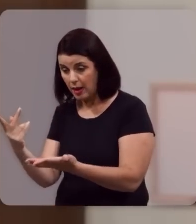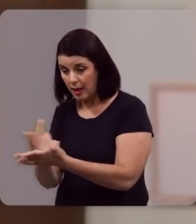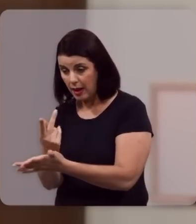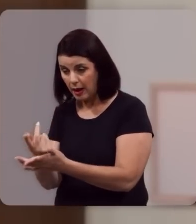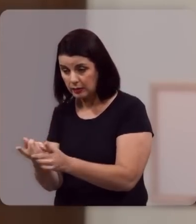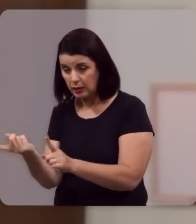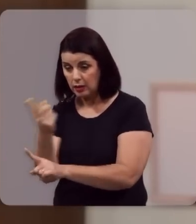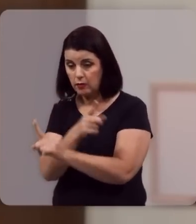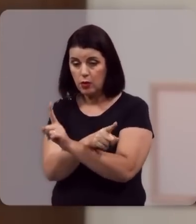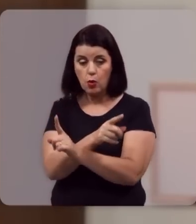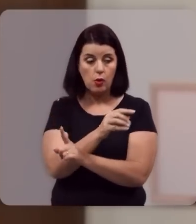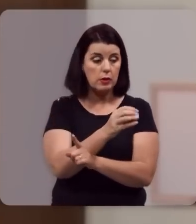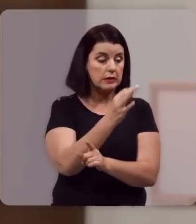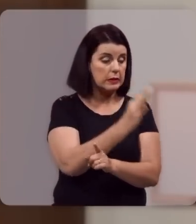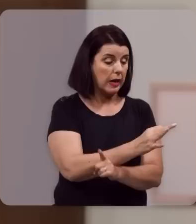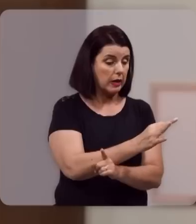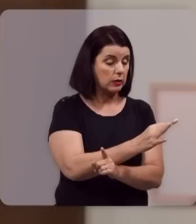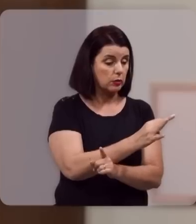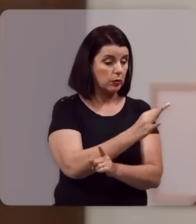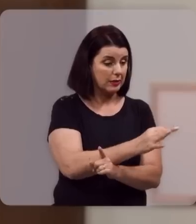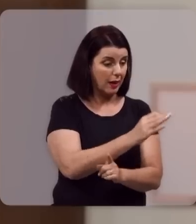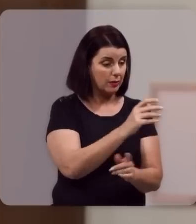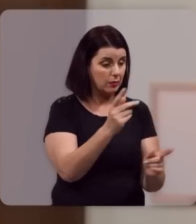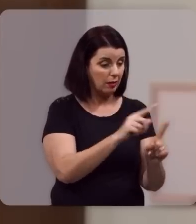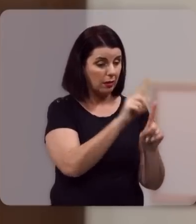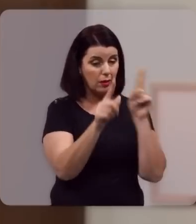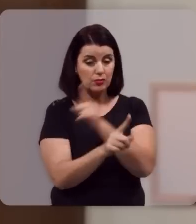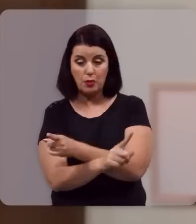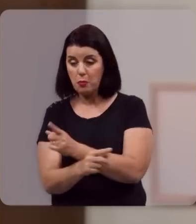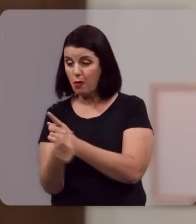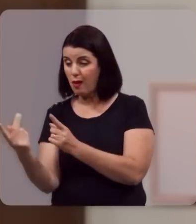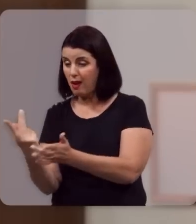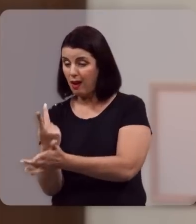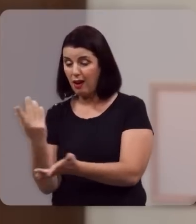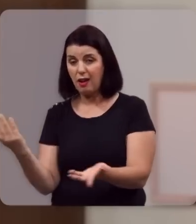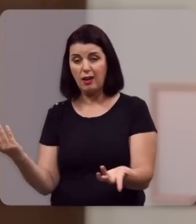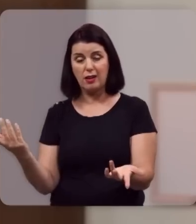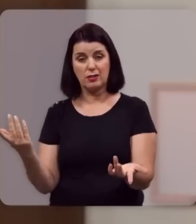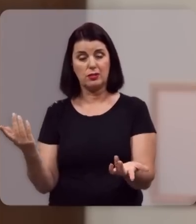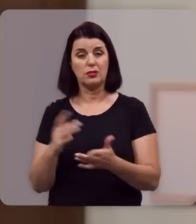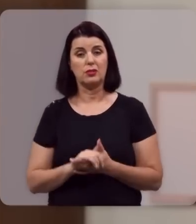virou errado. Chamam luz de trevas e trevas de luz, doce